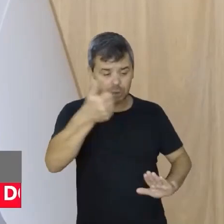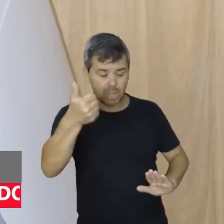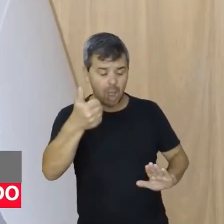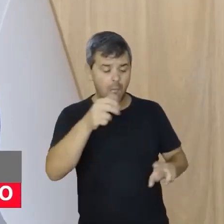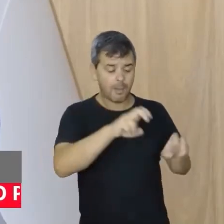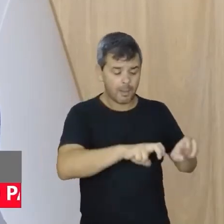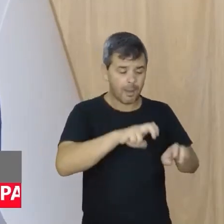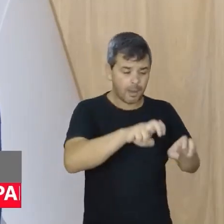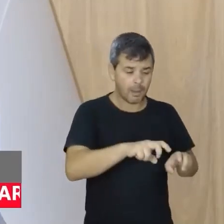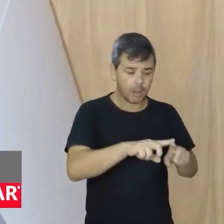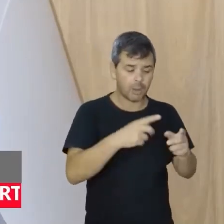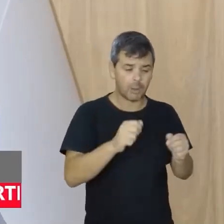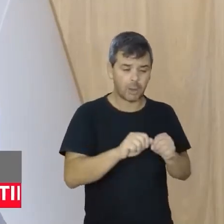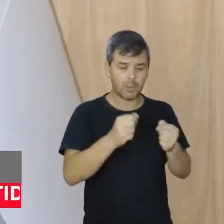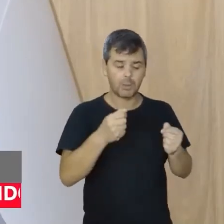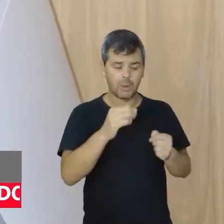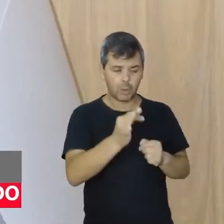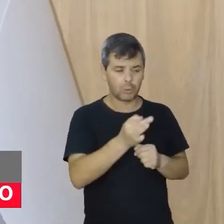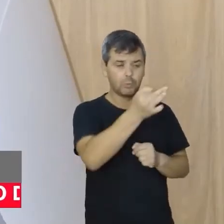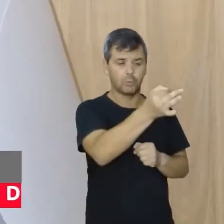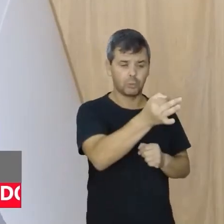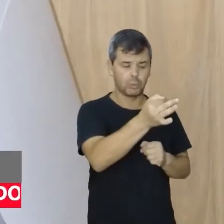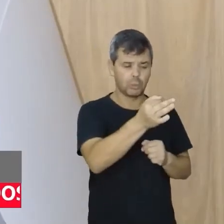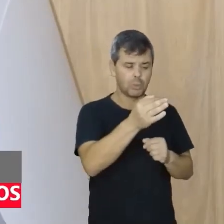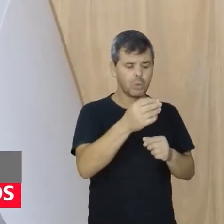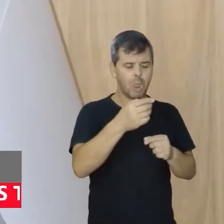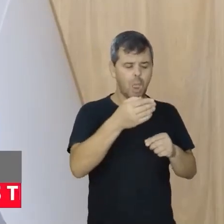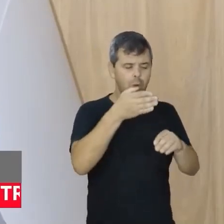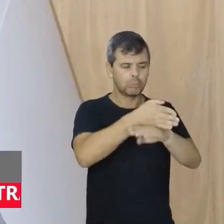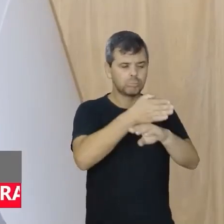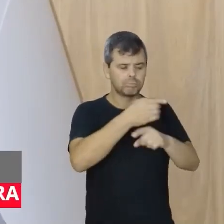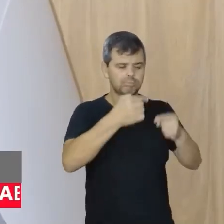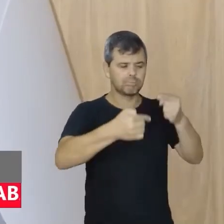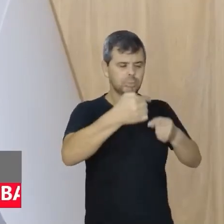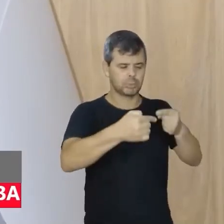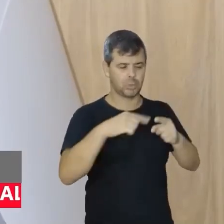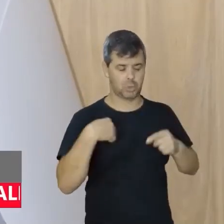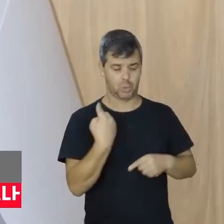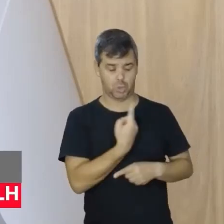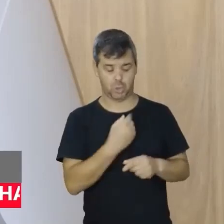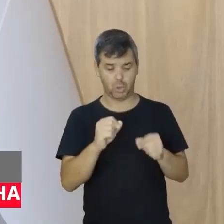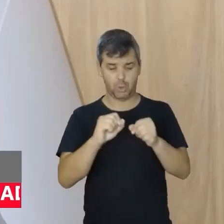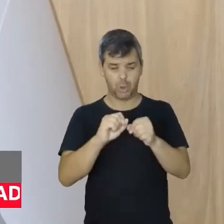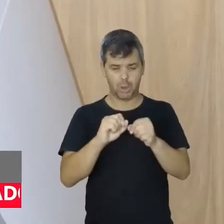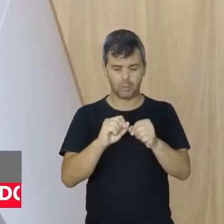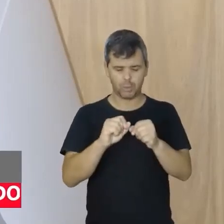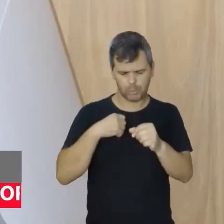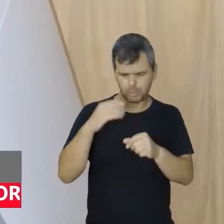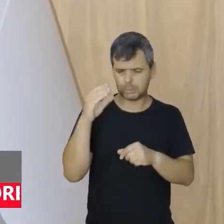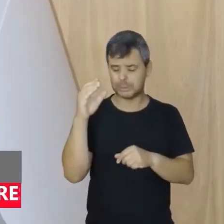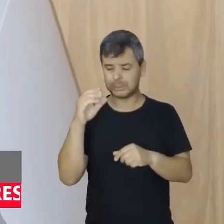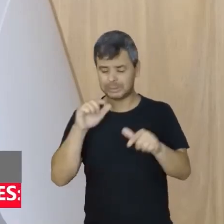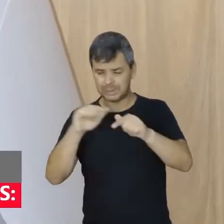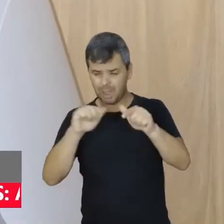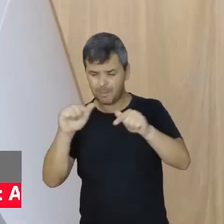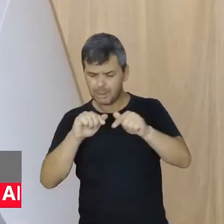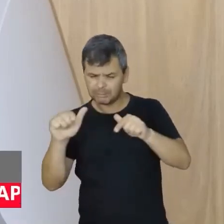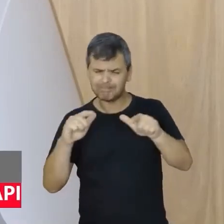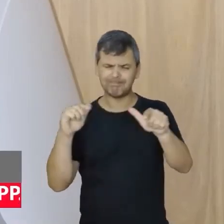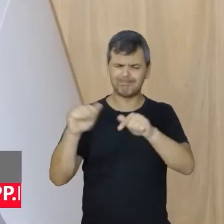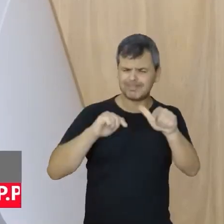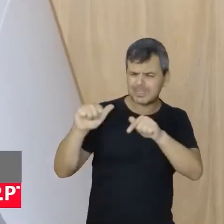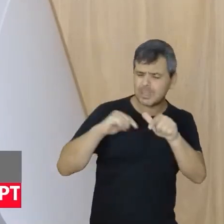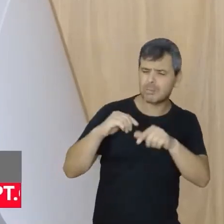que eles possam também, logo ali na frente, acessarem políticas públicas. Então nós estamos correndo, trabalhando